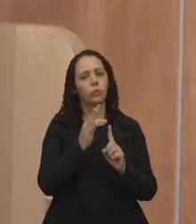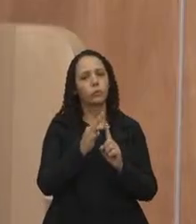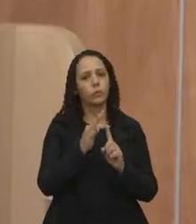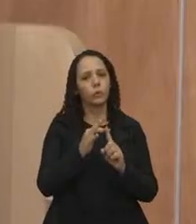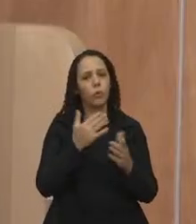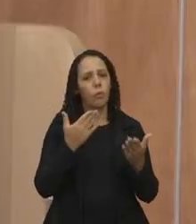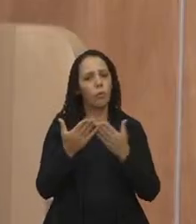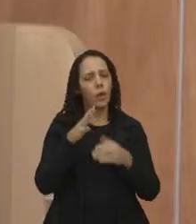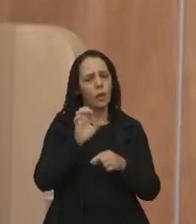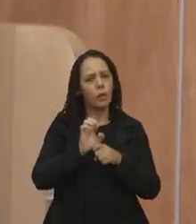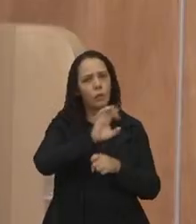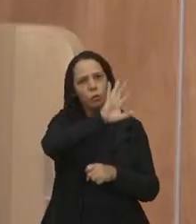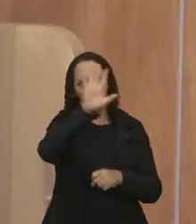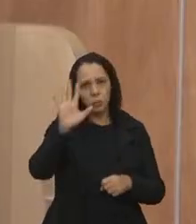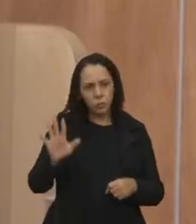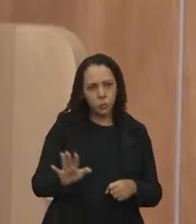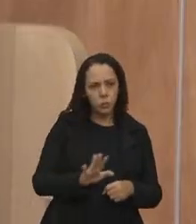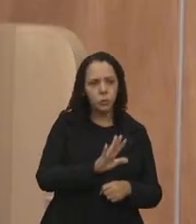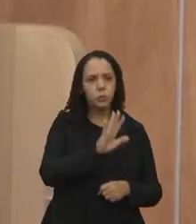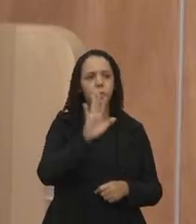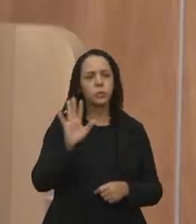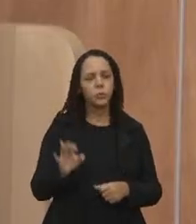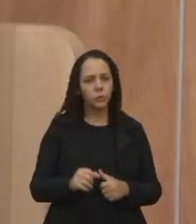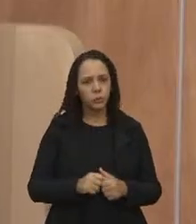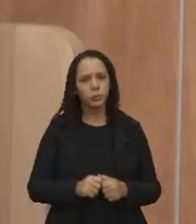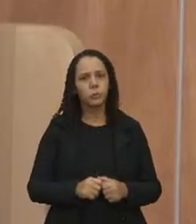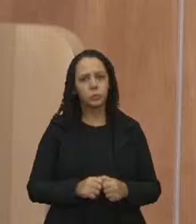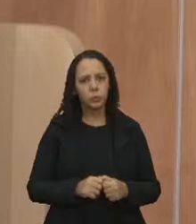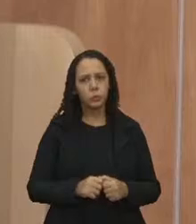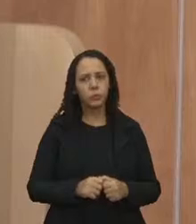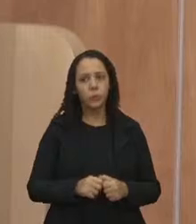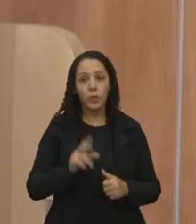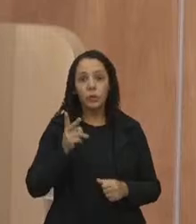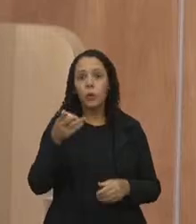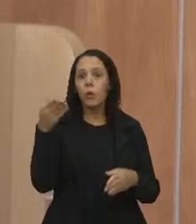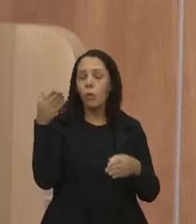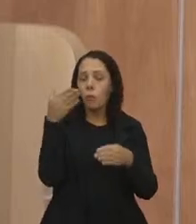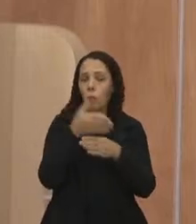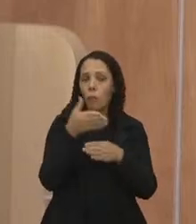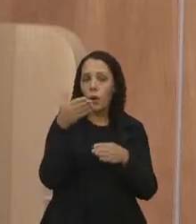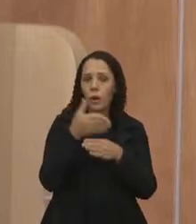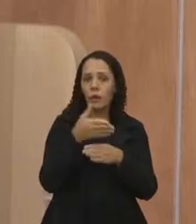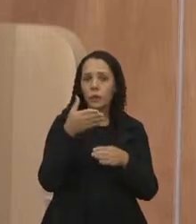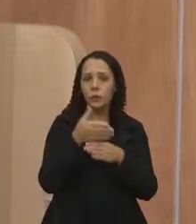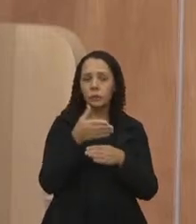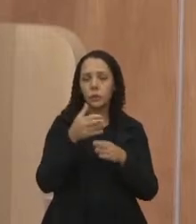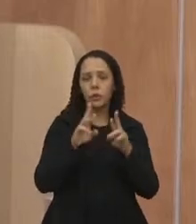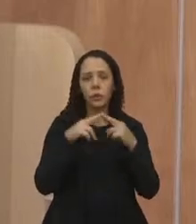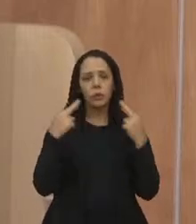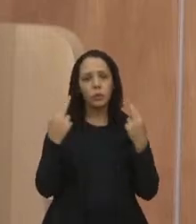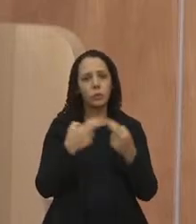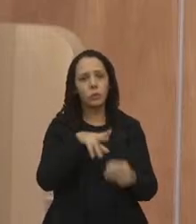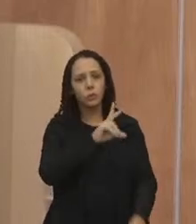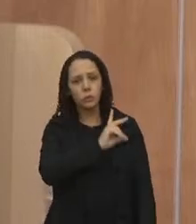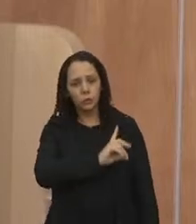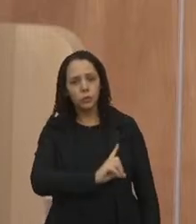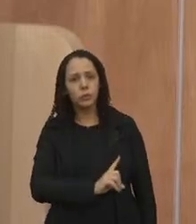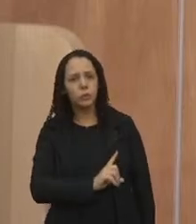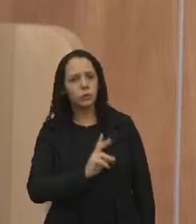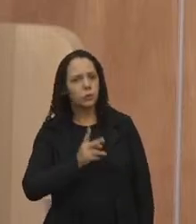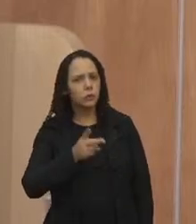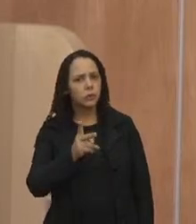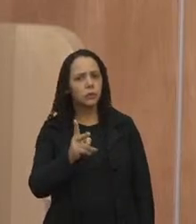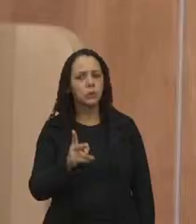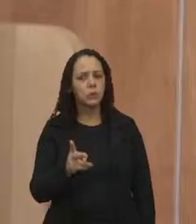inteiro. Assim, eu sempre que participei das reuniões de diretores, eu sempre